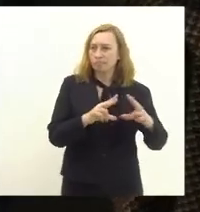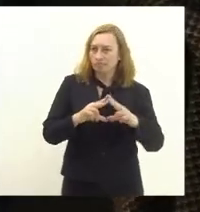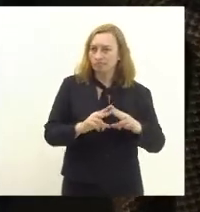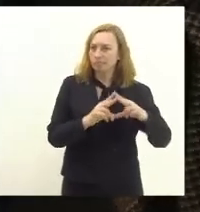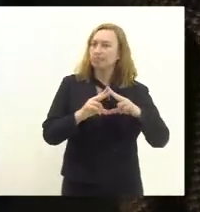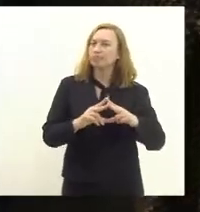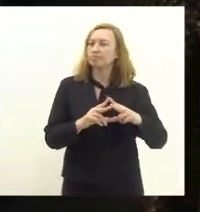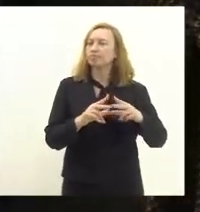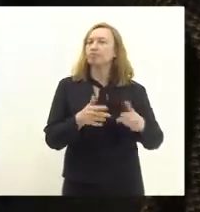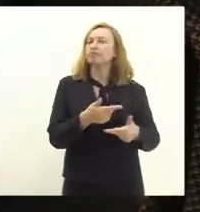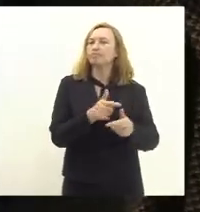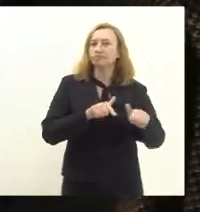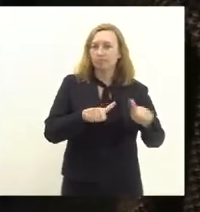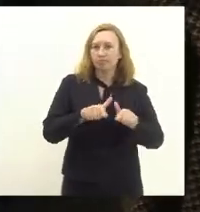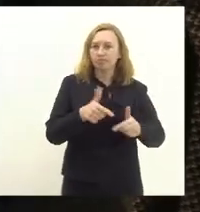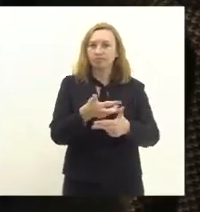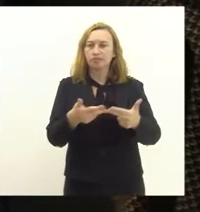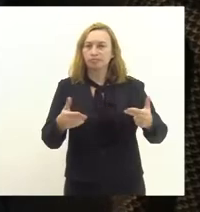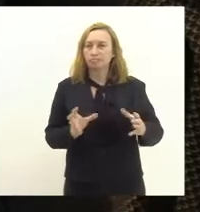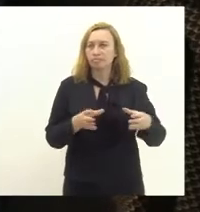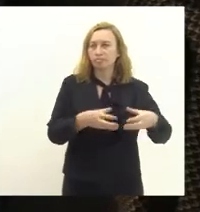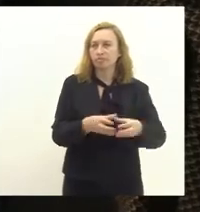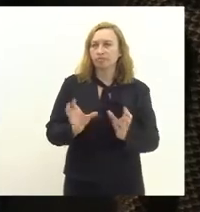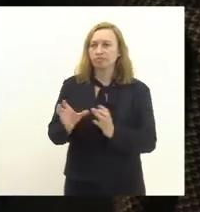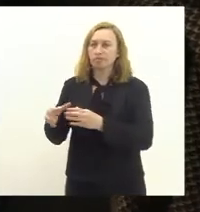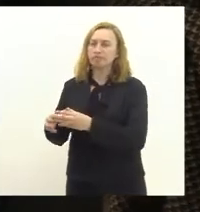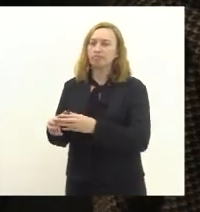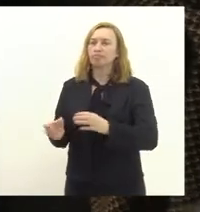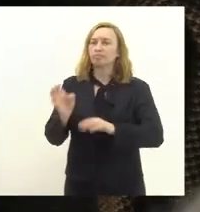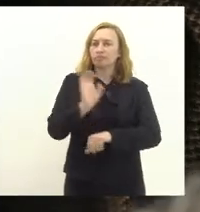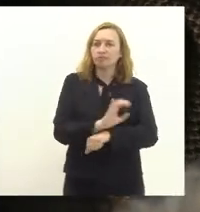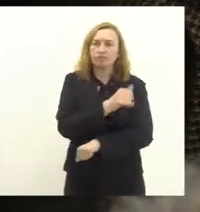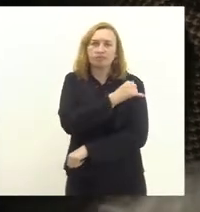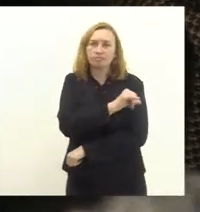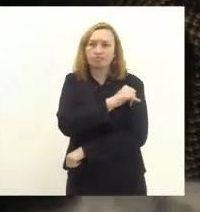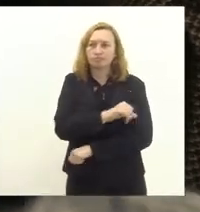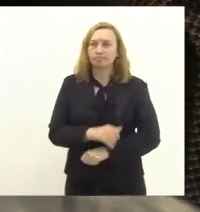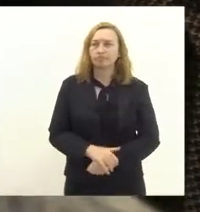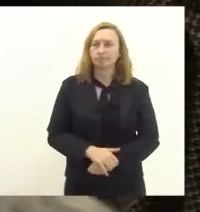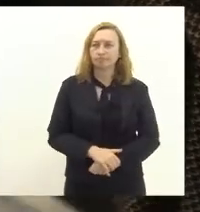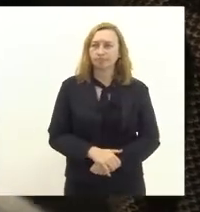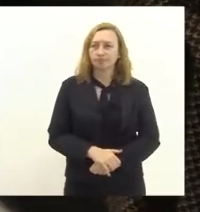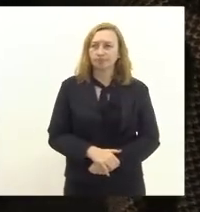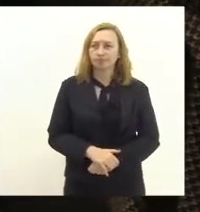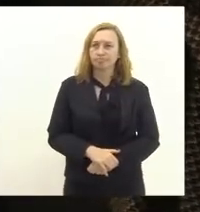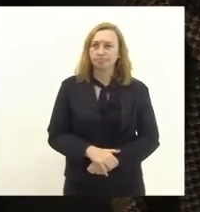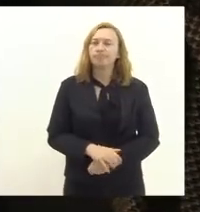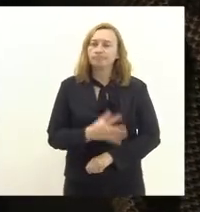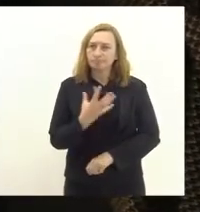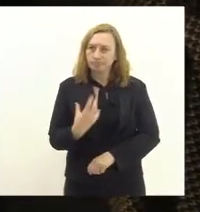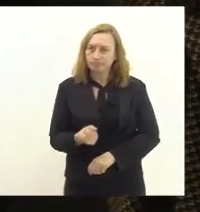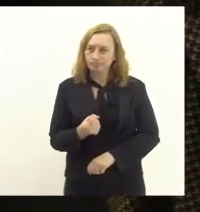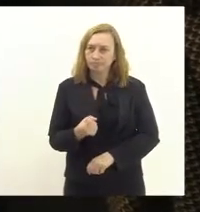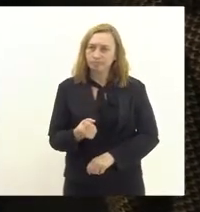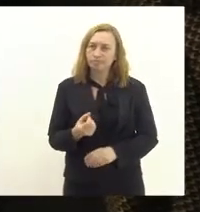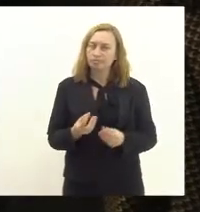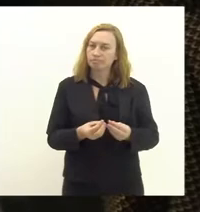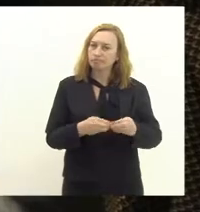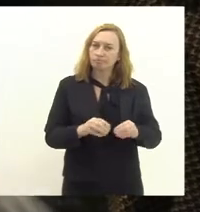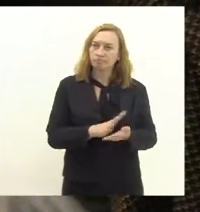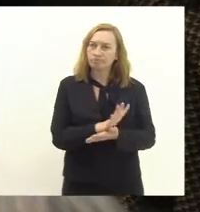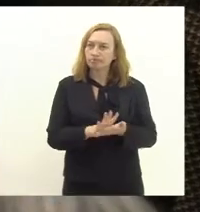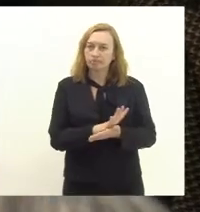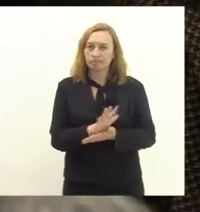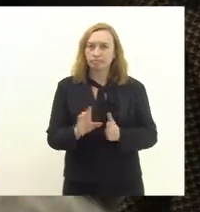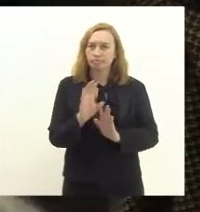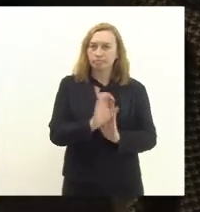de muitas cooperativas organizadas que nós temos na cidade e no estado do Rio de Janeiro. Portanto, no mérito favorável, sem prejuízo das